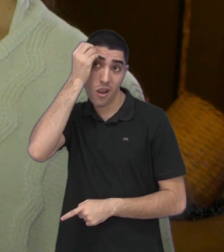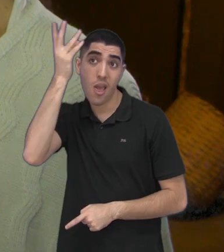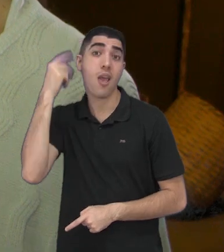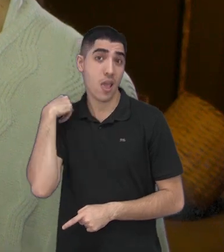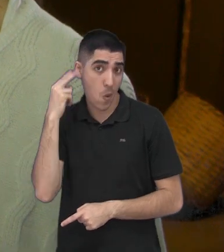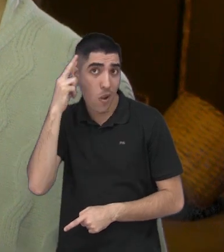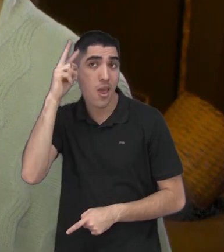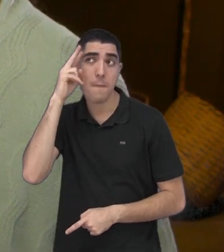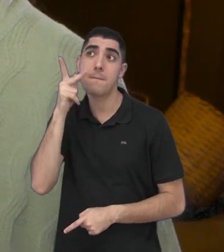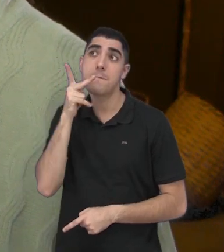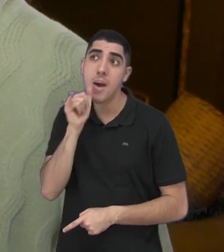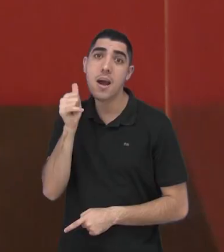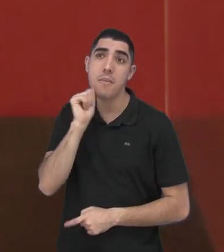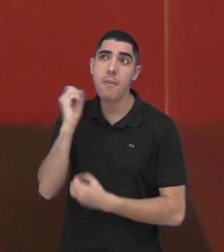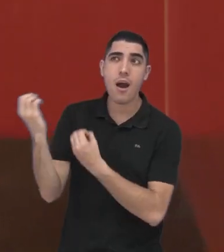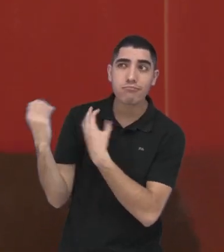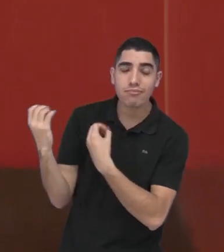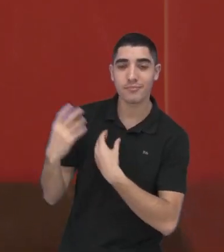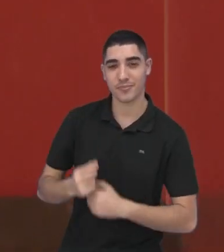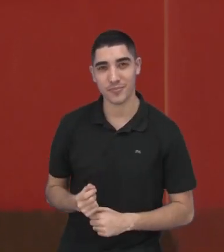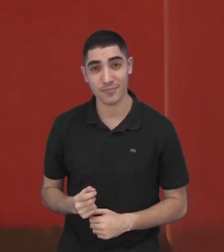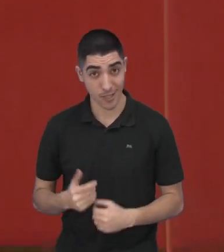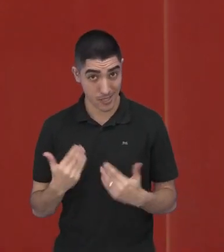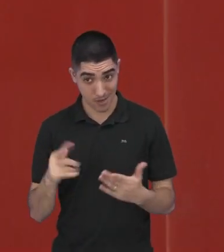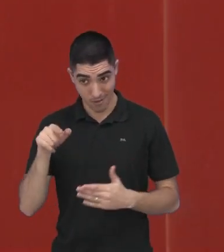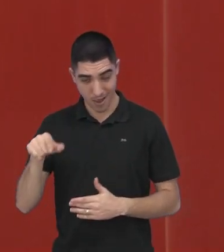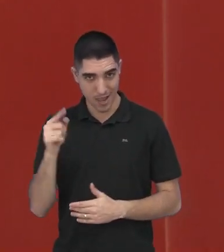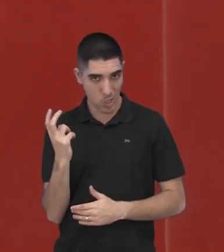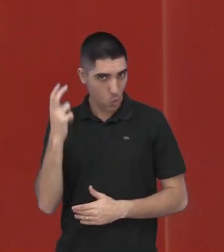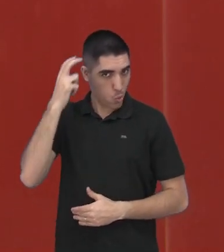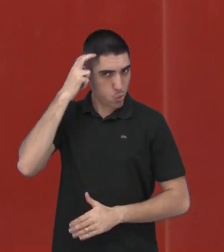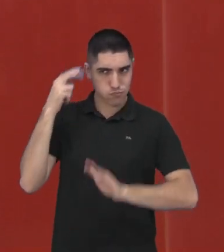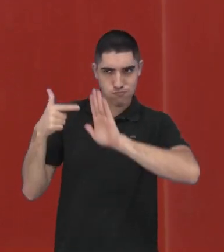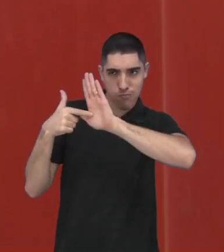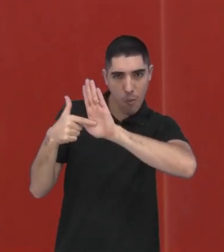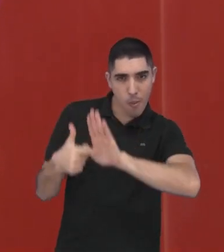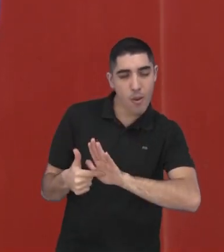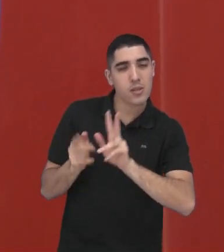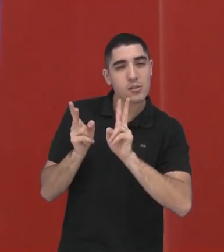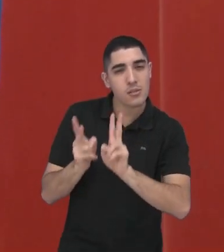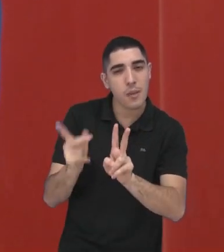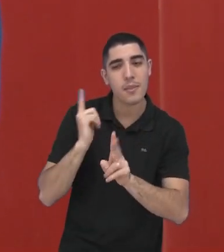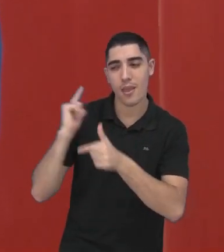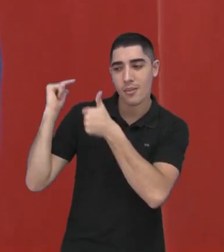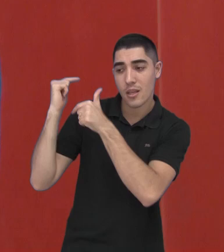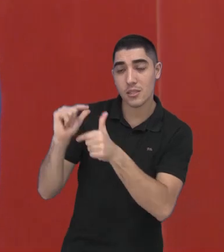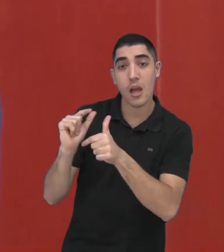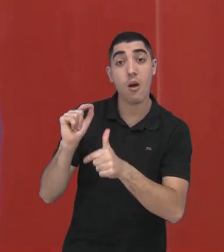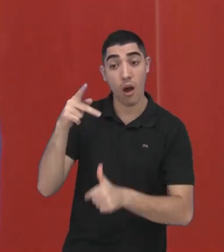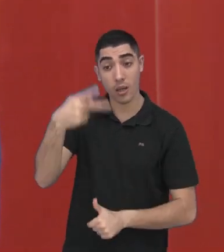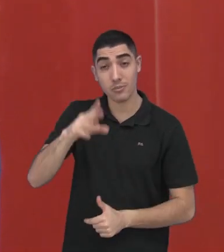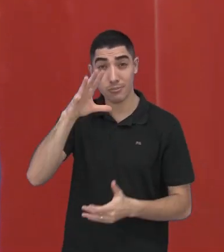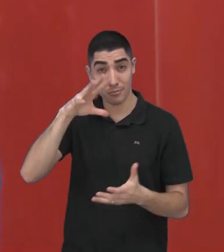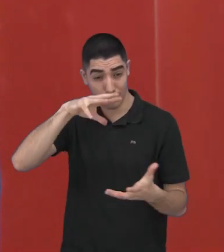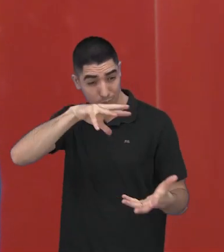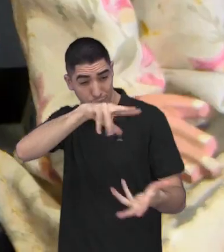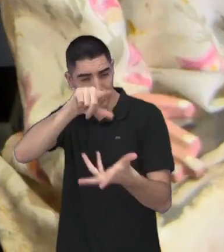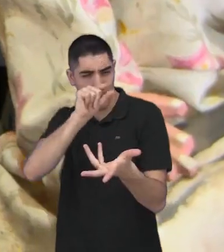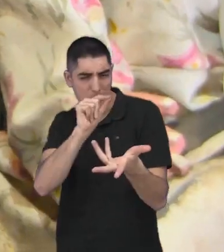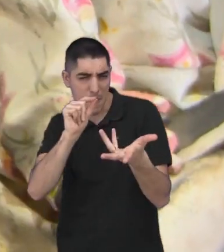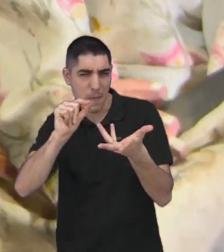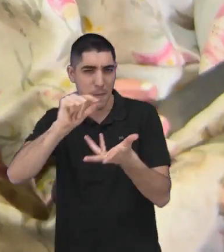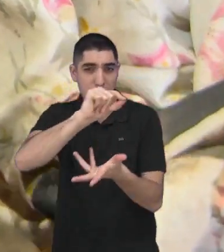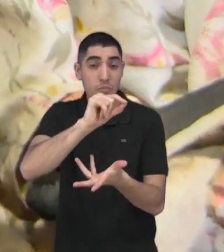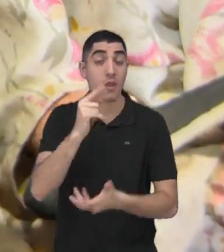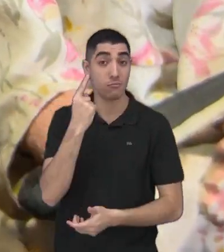a partir da nossa própria história. Essa manifestação cultural molda e conserva costumes de povos no mundo inteiro.